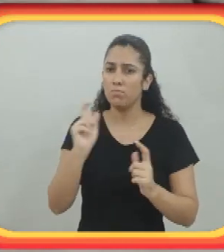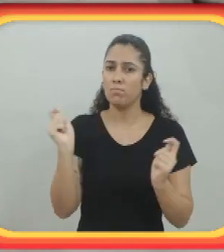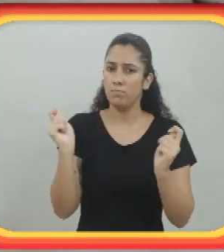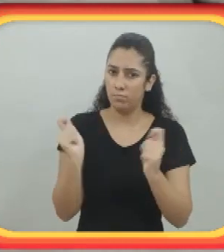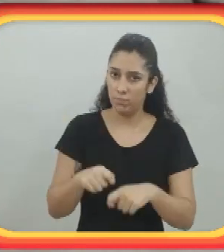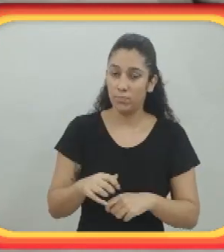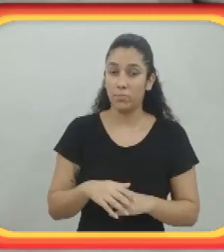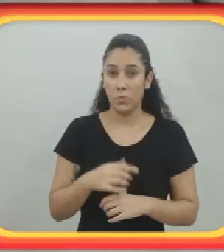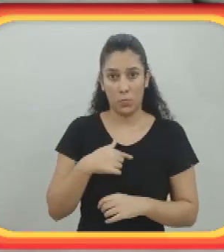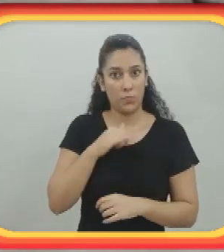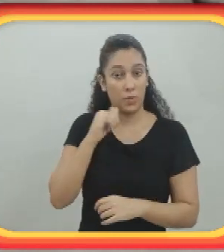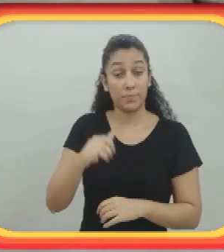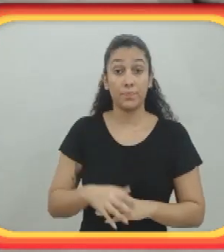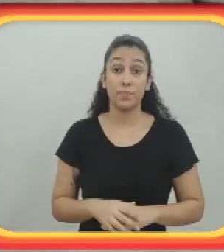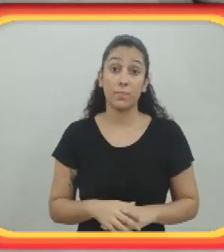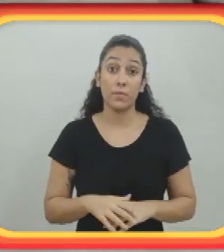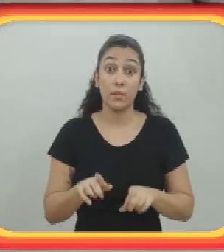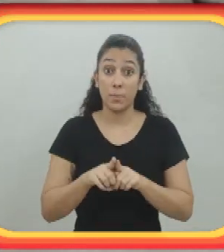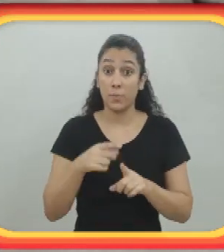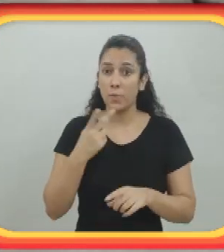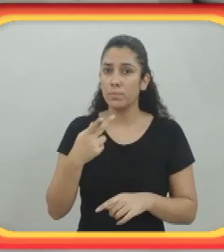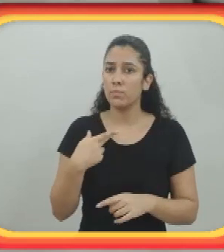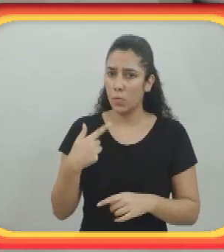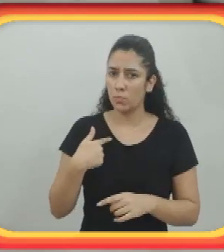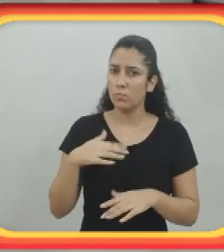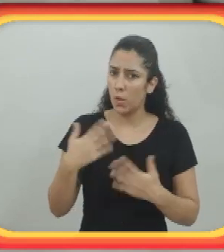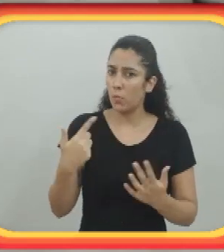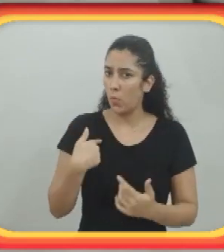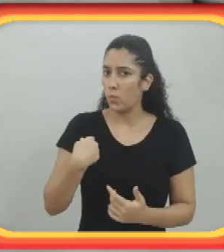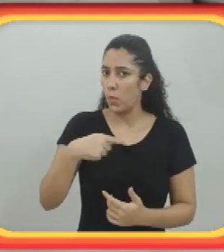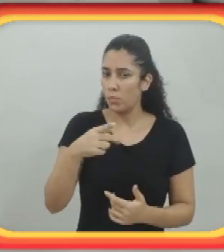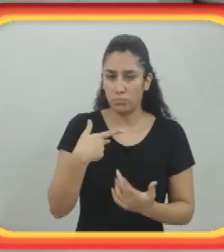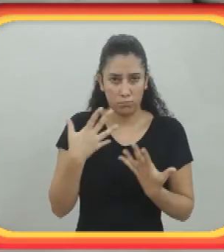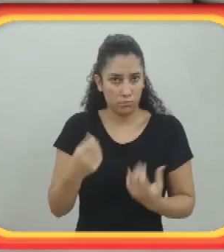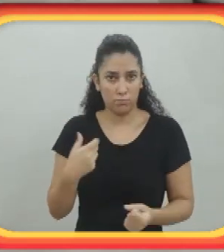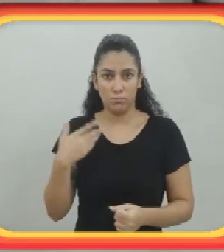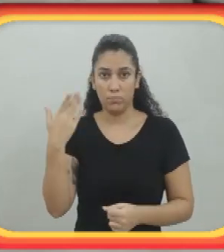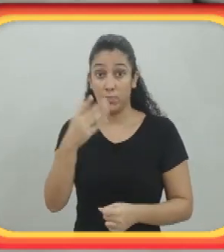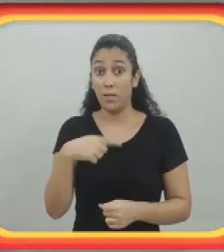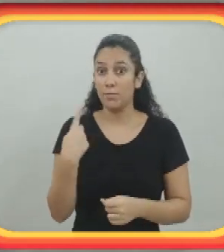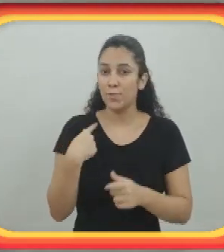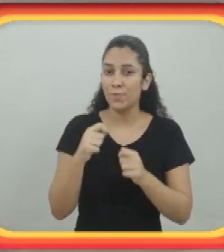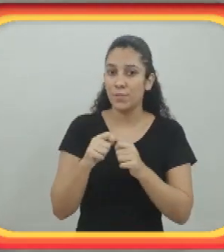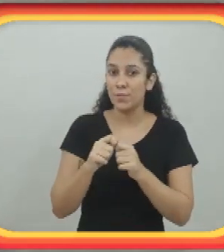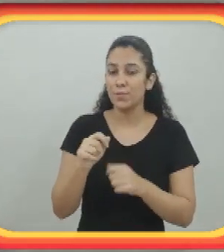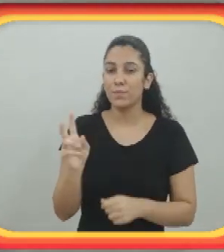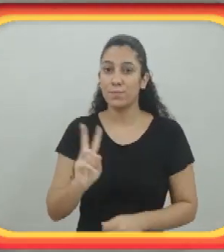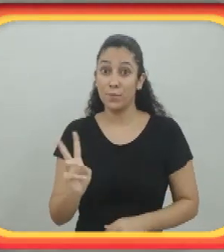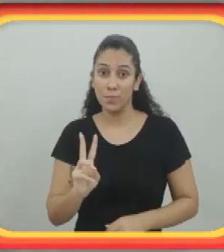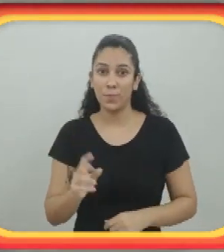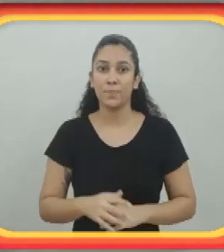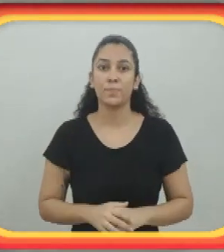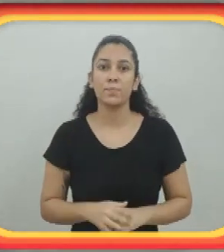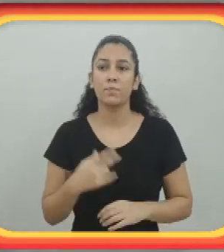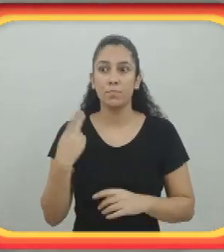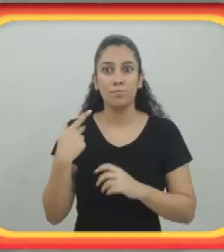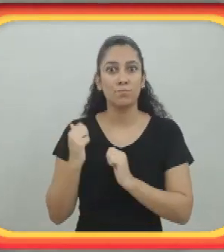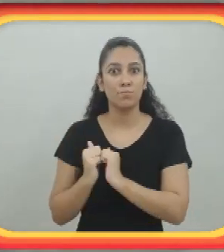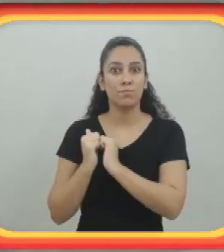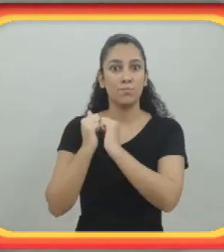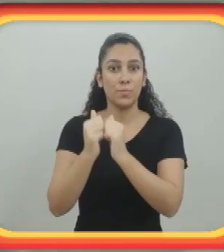ela, não, você dá conta, você vai, sabe? E aí eu falei, bom, então eu